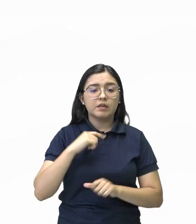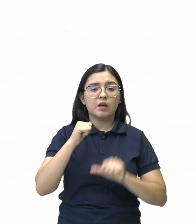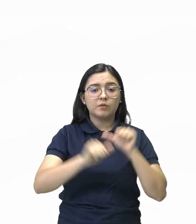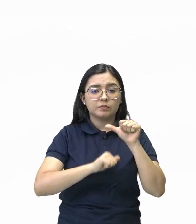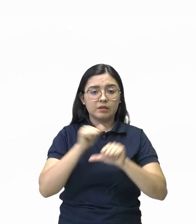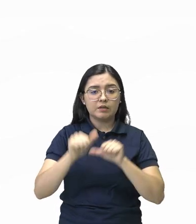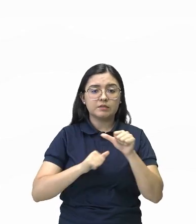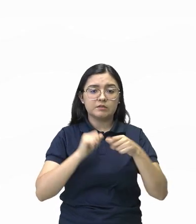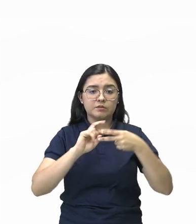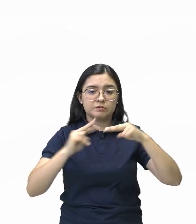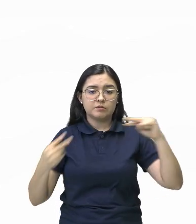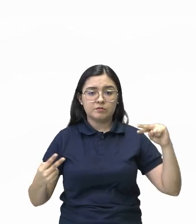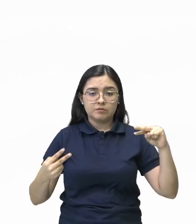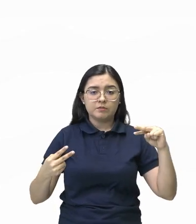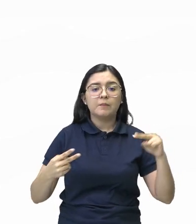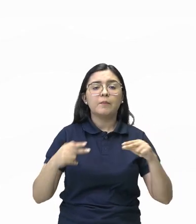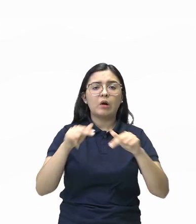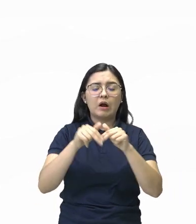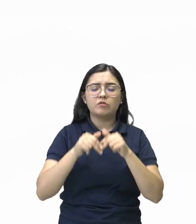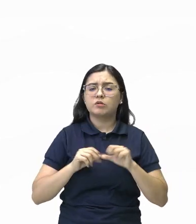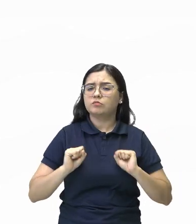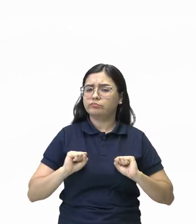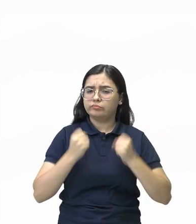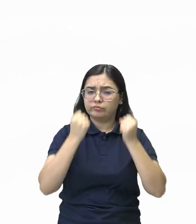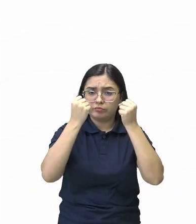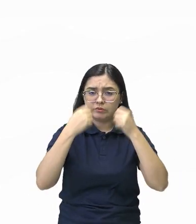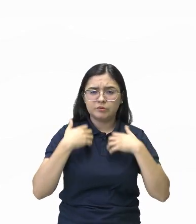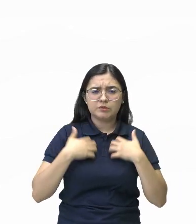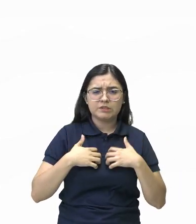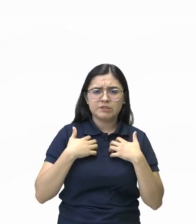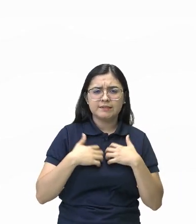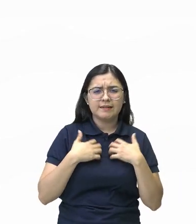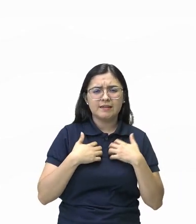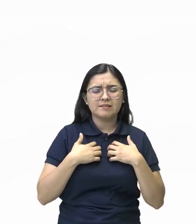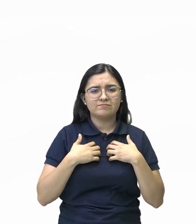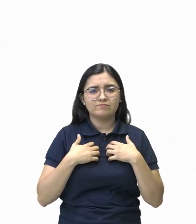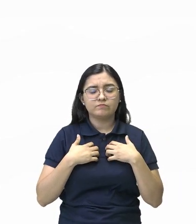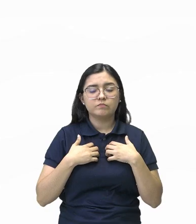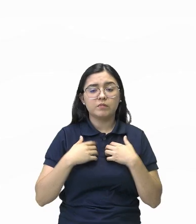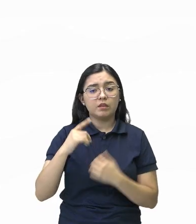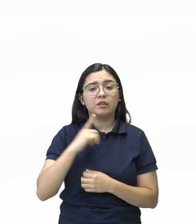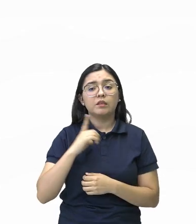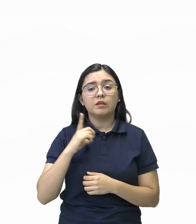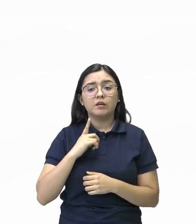os filhos dos sobreviventes. Então, os sobreviventes do Holocausto, eles